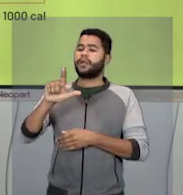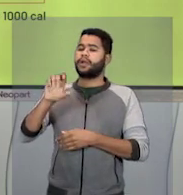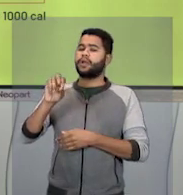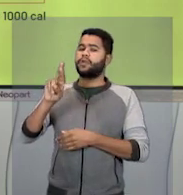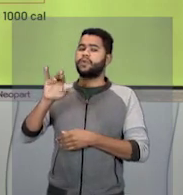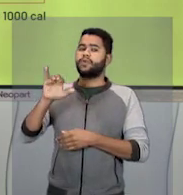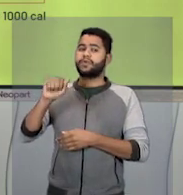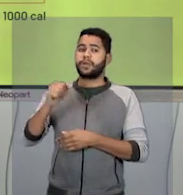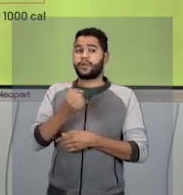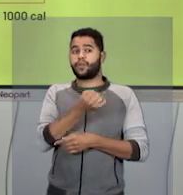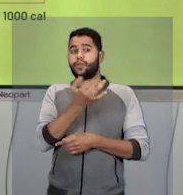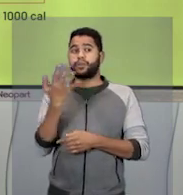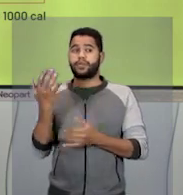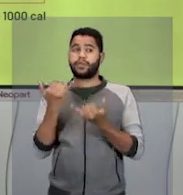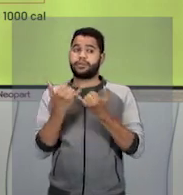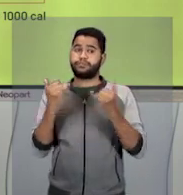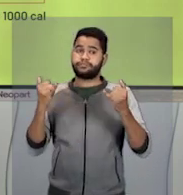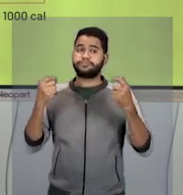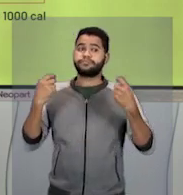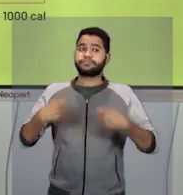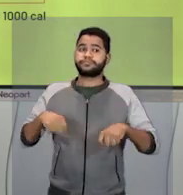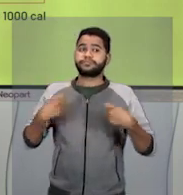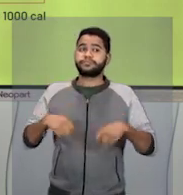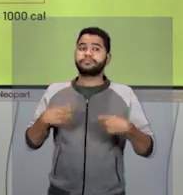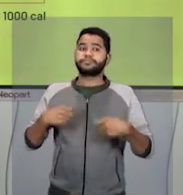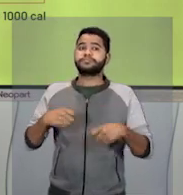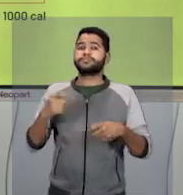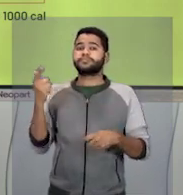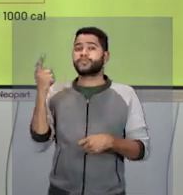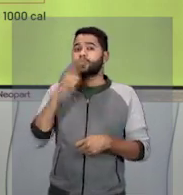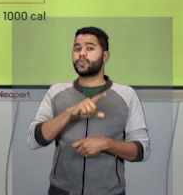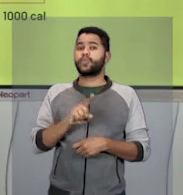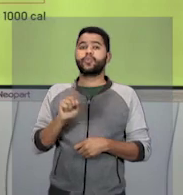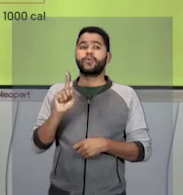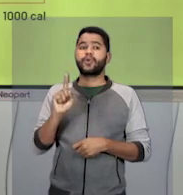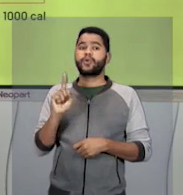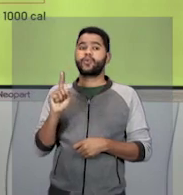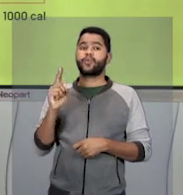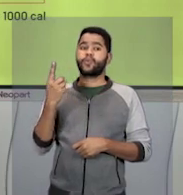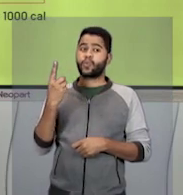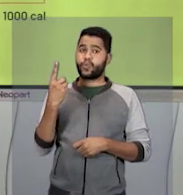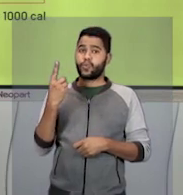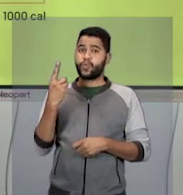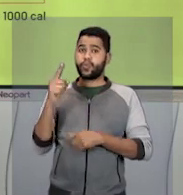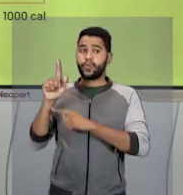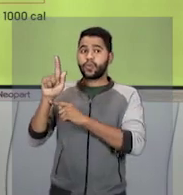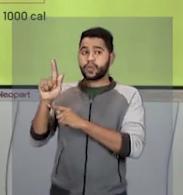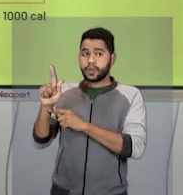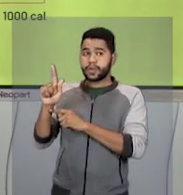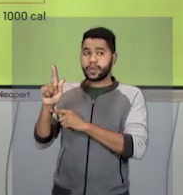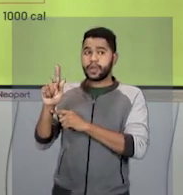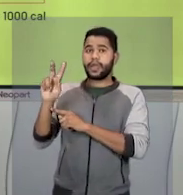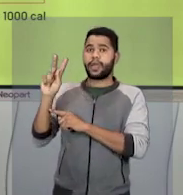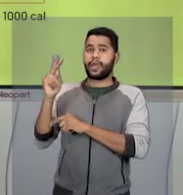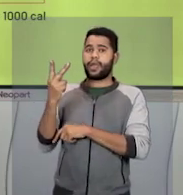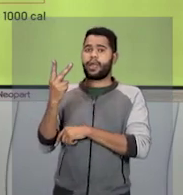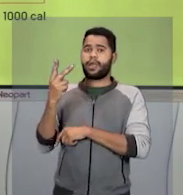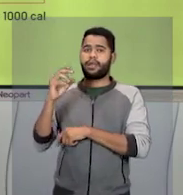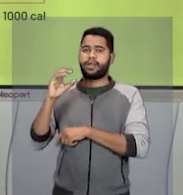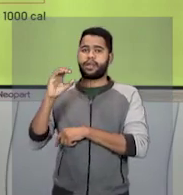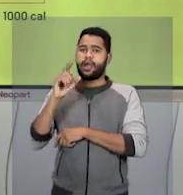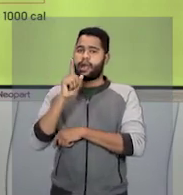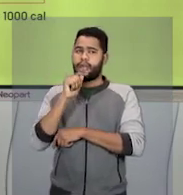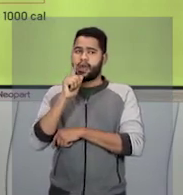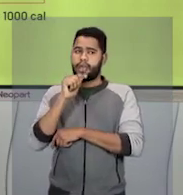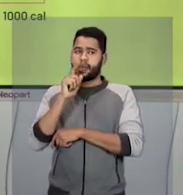Era a quantidade de energia necessária para que a gente conseguisse aquecer 1 grama de água a